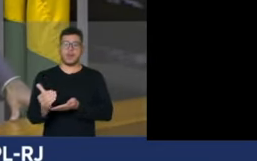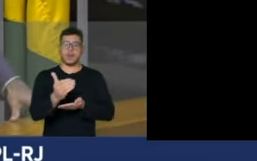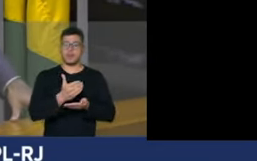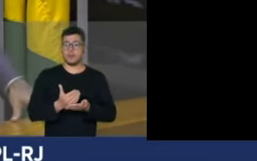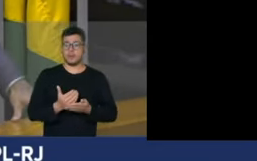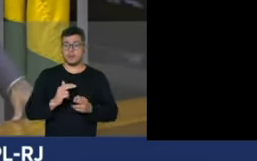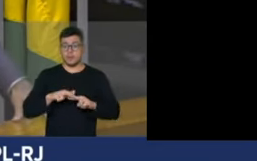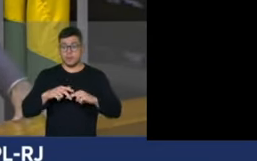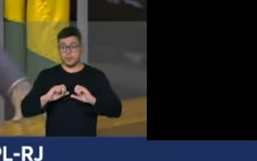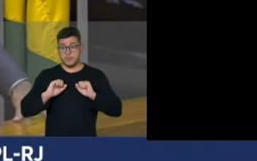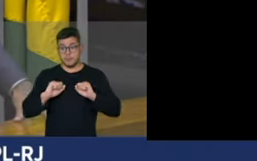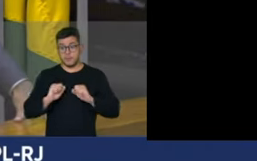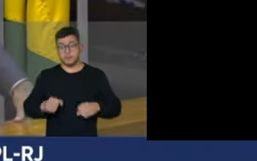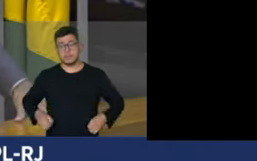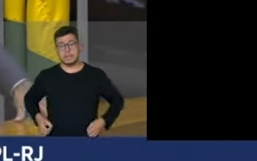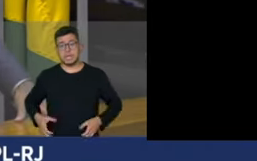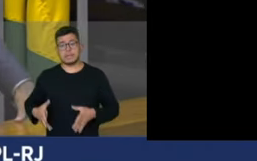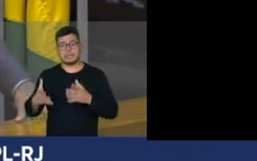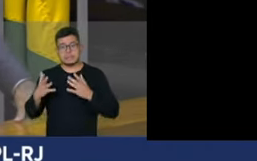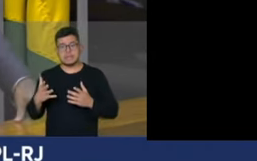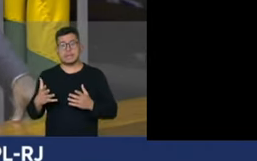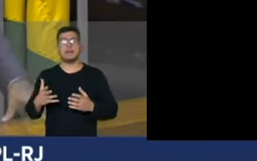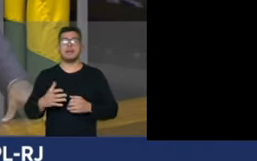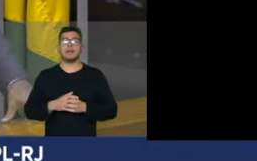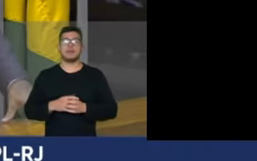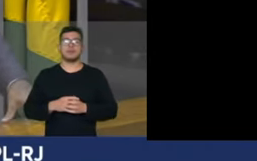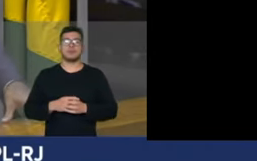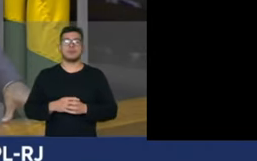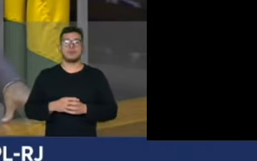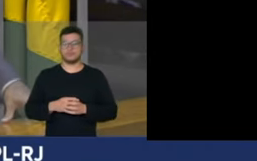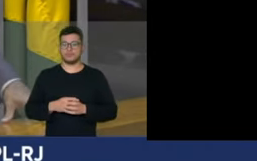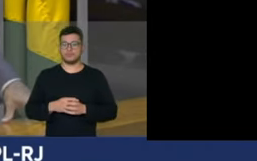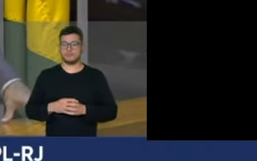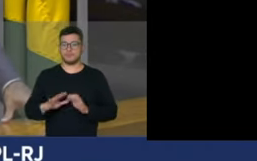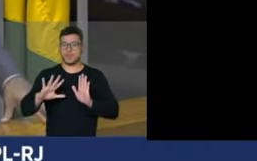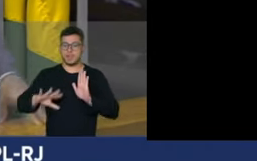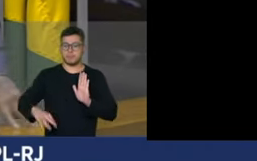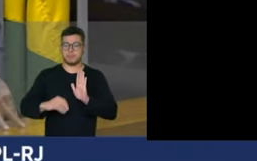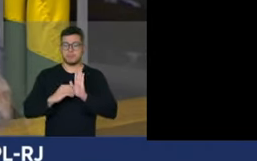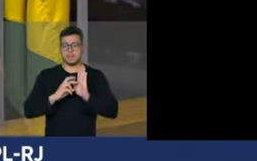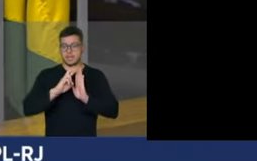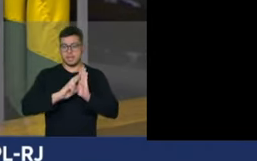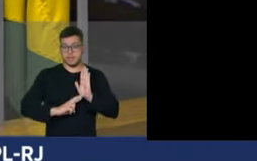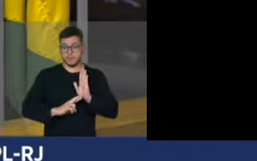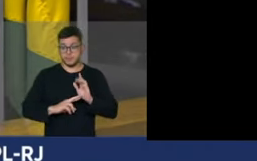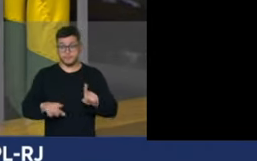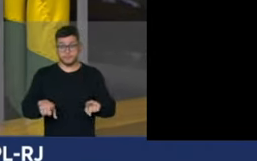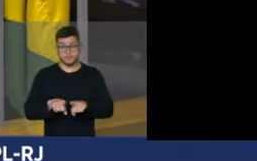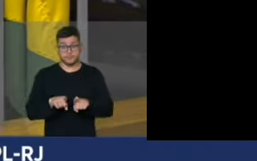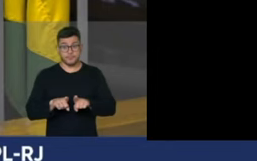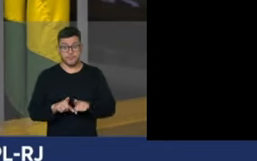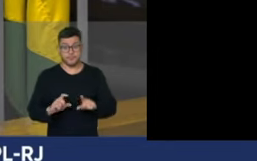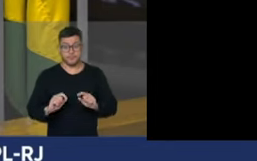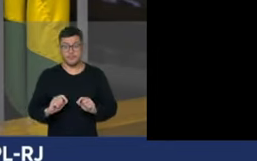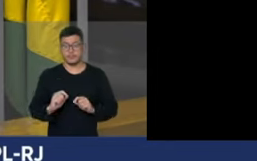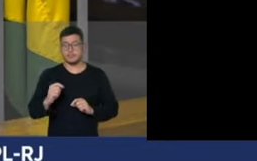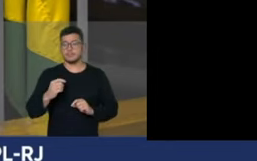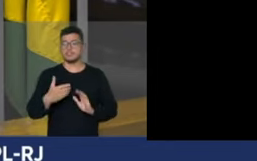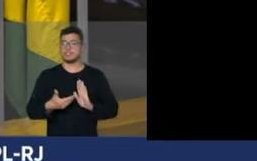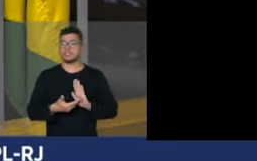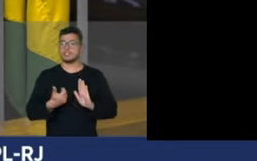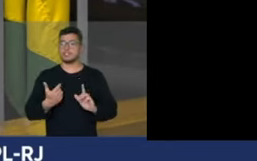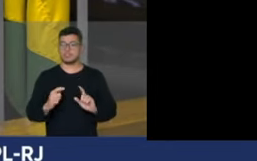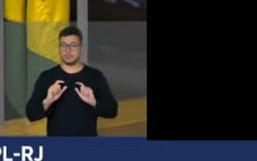relator, e ainda deixa fora do teto de gastos também o recurso que o